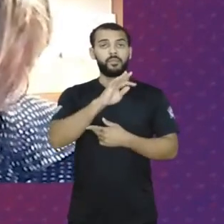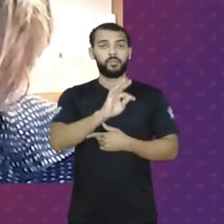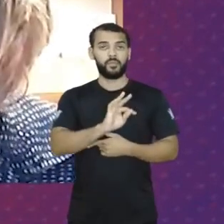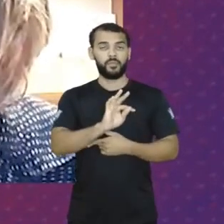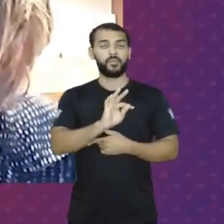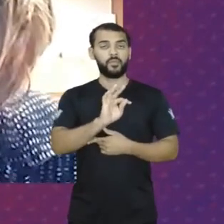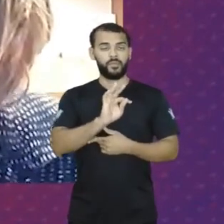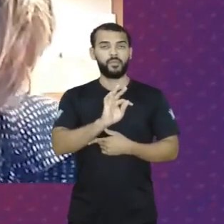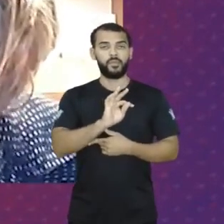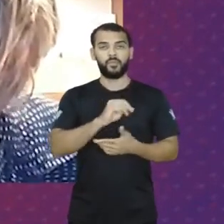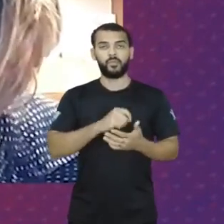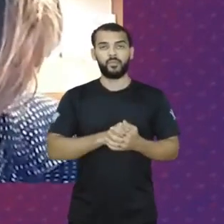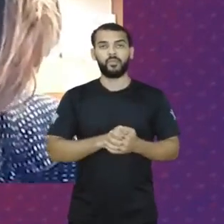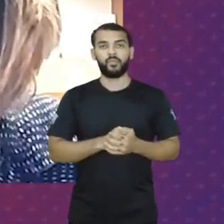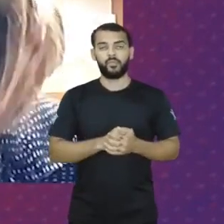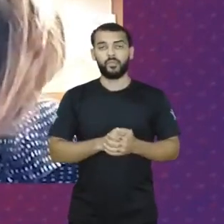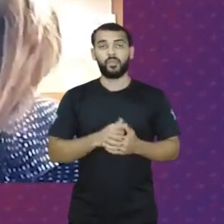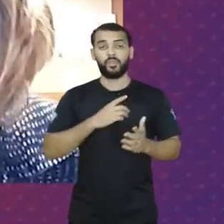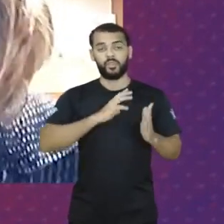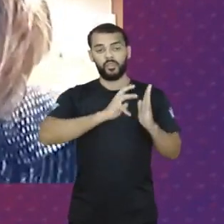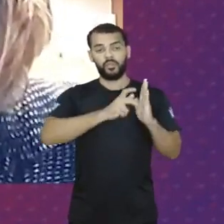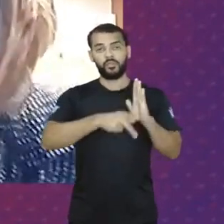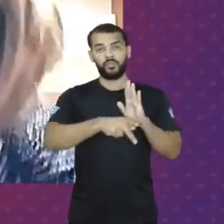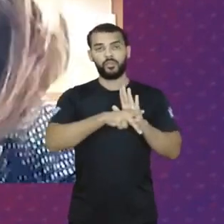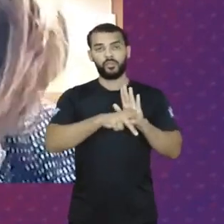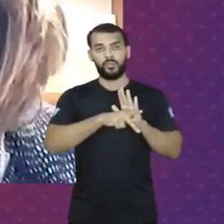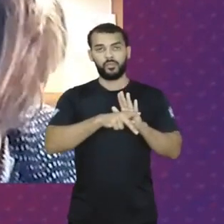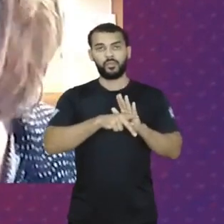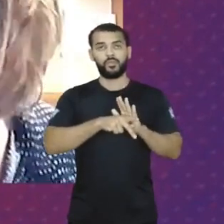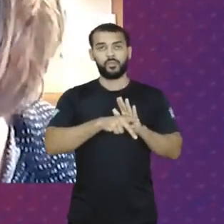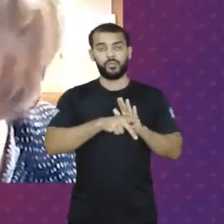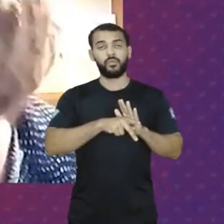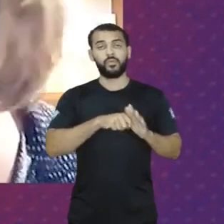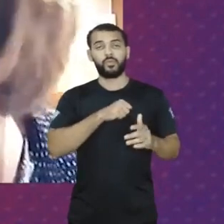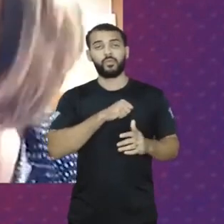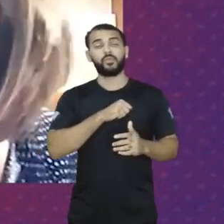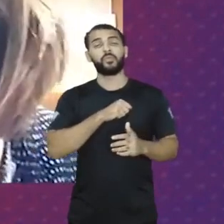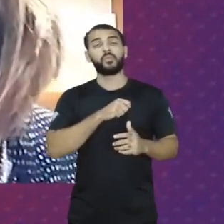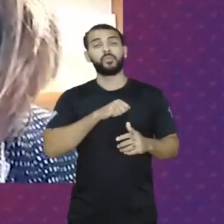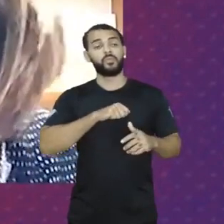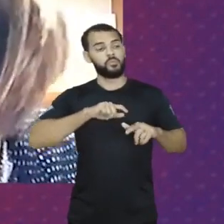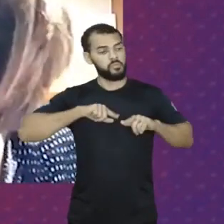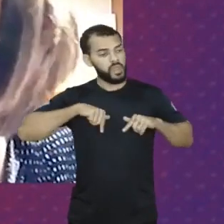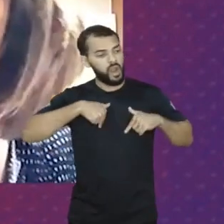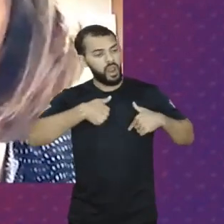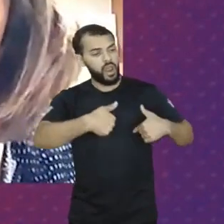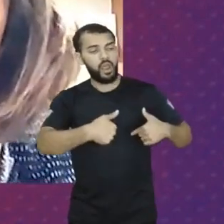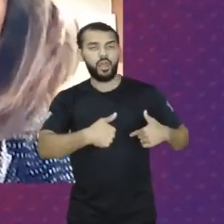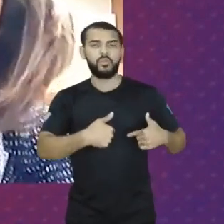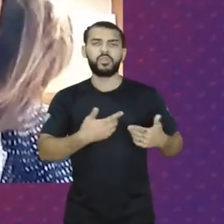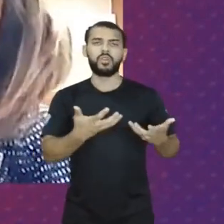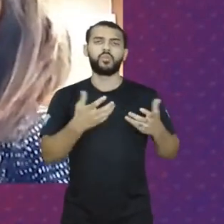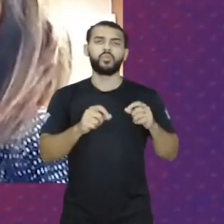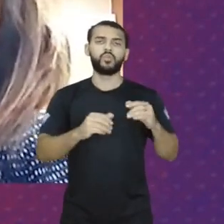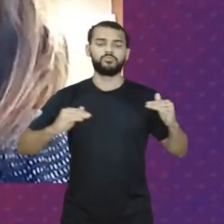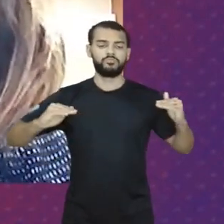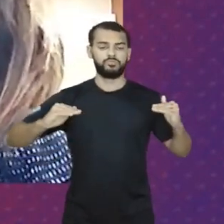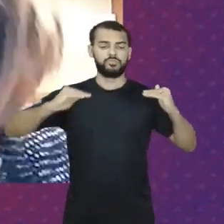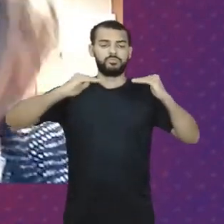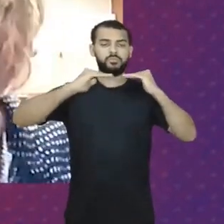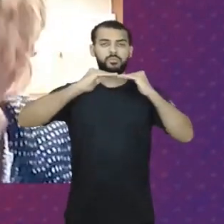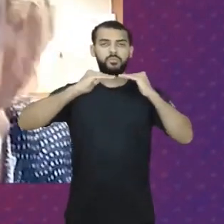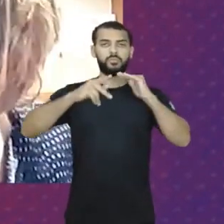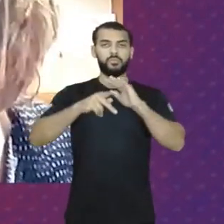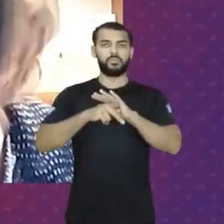um partido que, através da sua própria militância, sempre lutou pela paridade nas